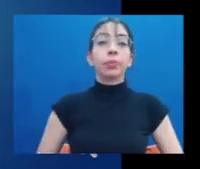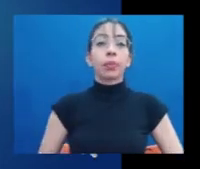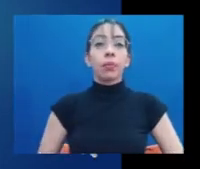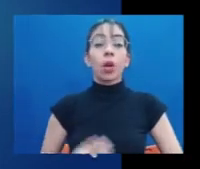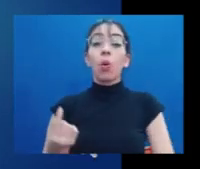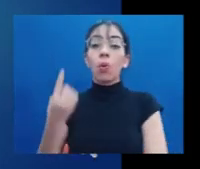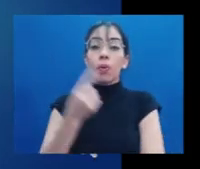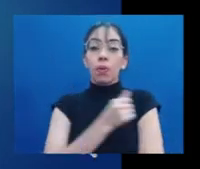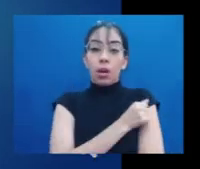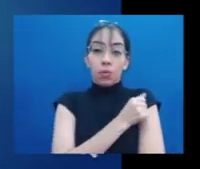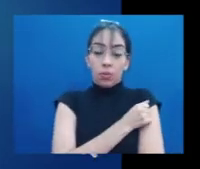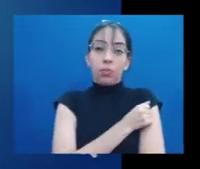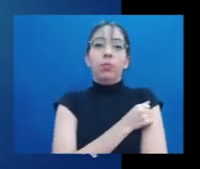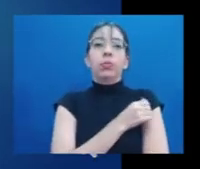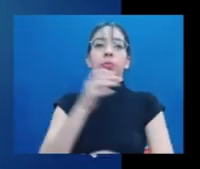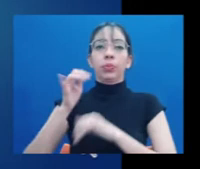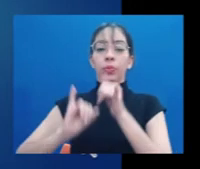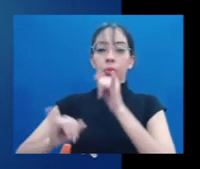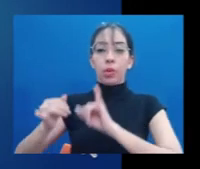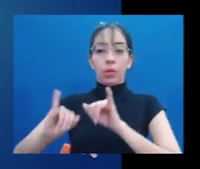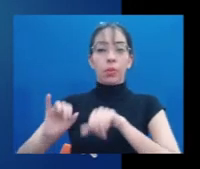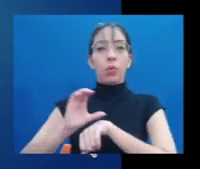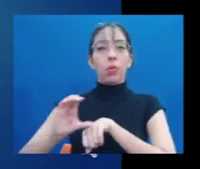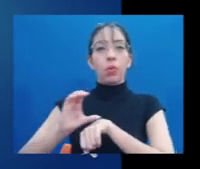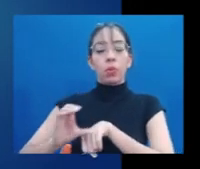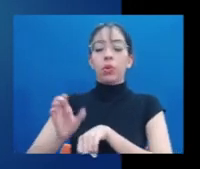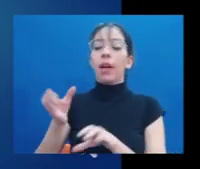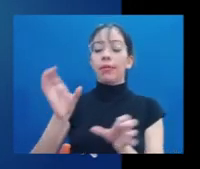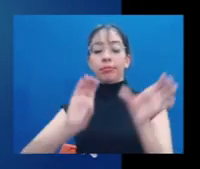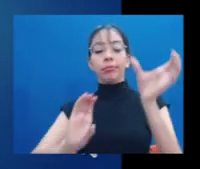né, lá em Minas Gerais. Então, vocês olhem aí, né, o grau de